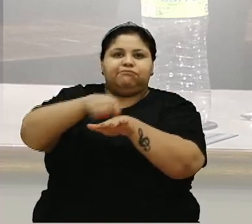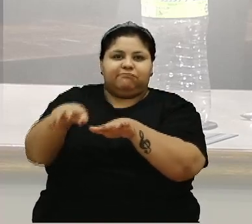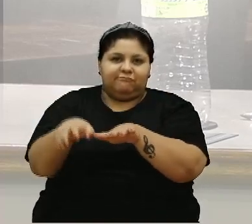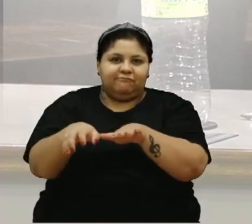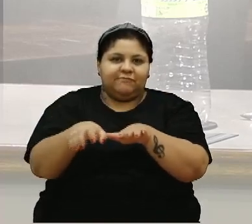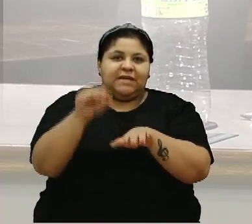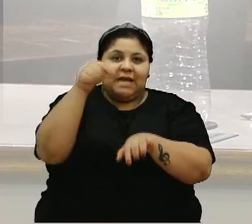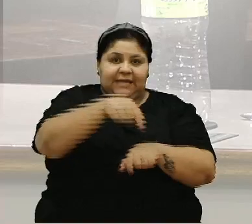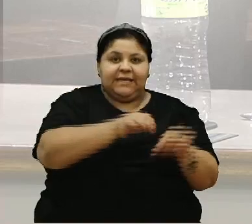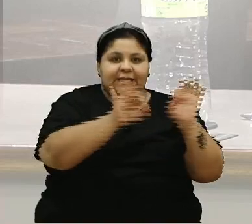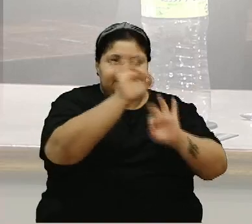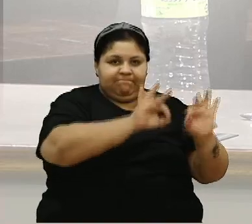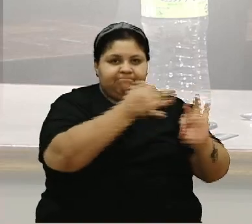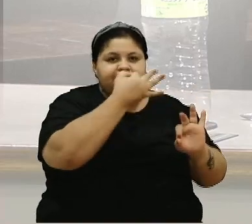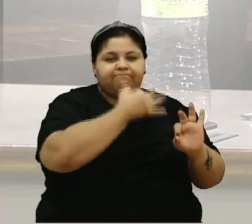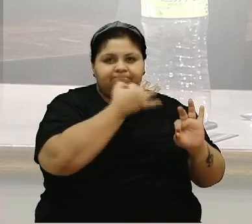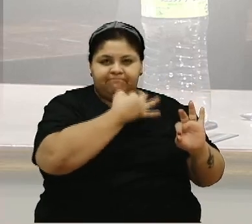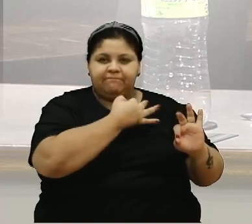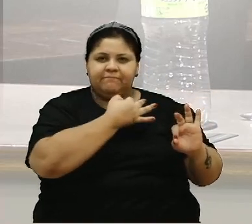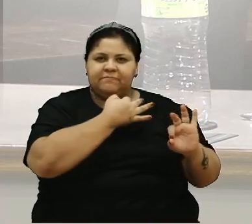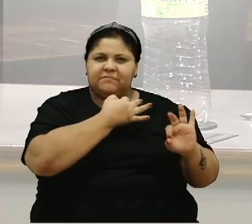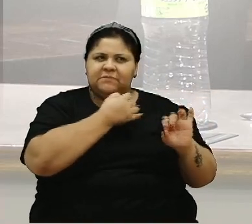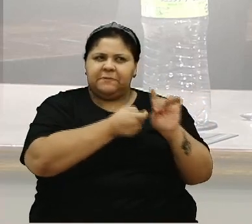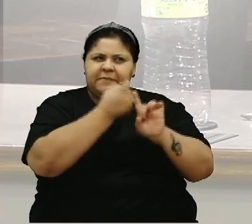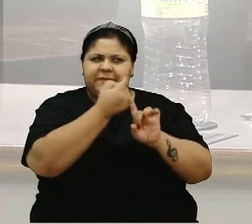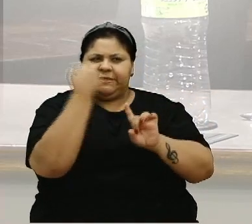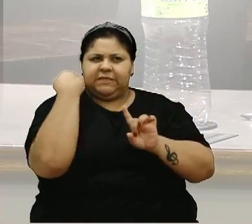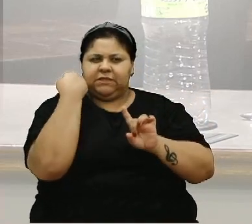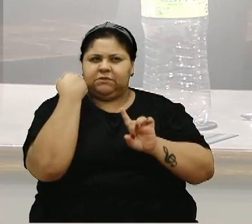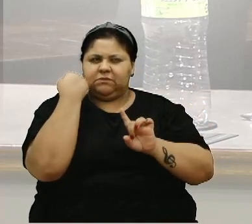aqui em Caxias, mês passado,